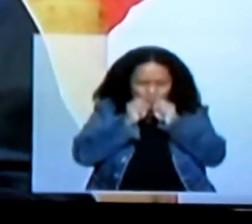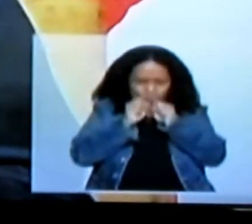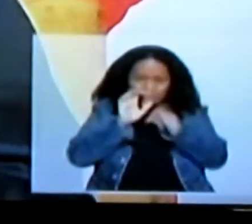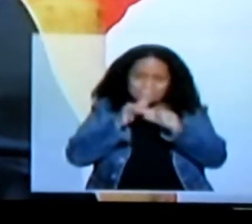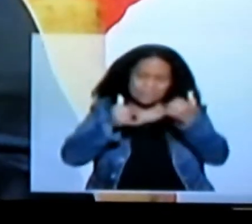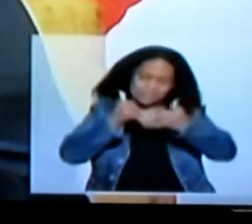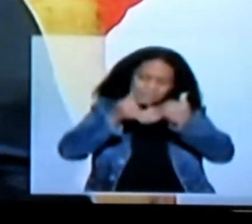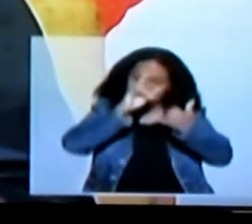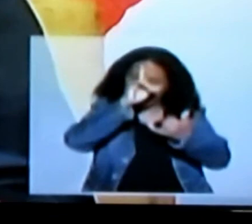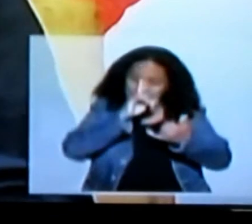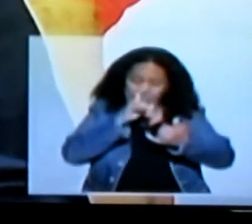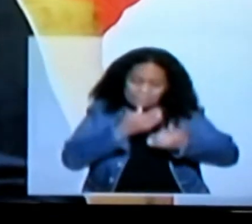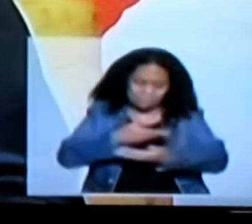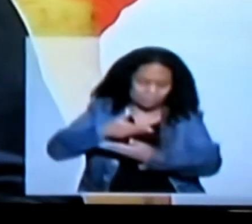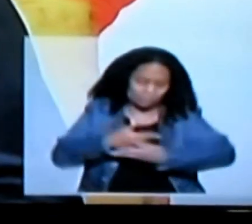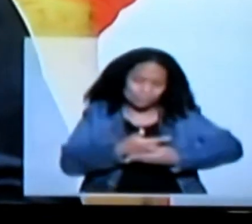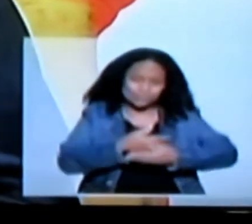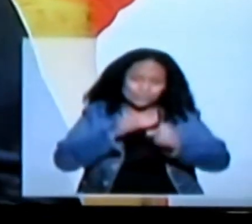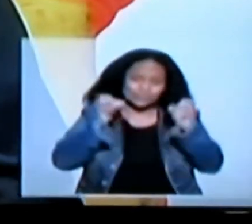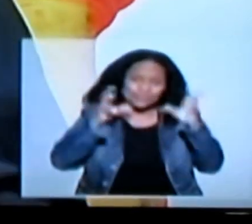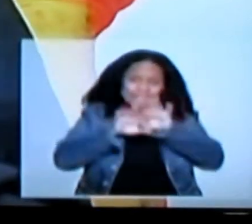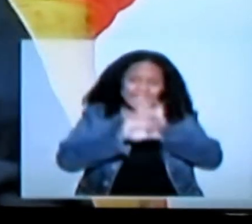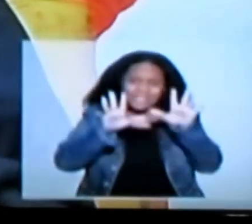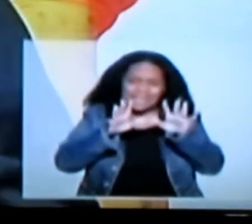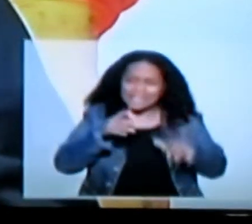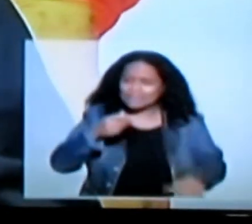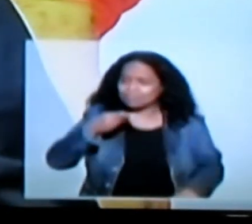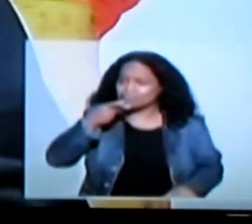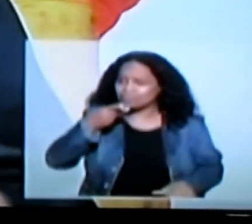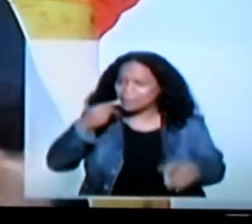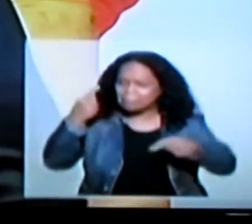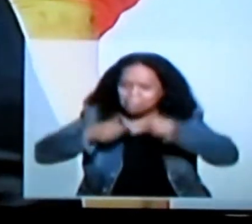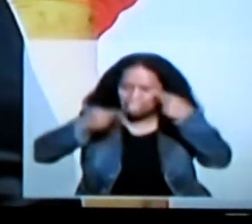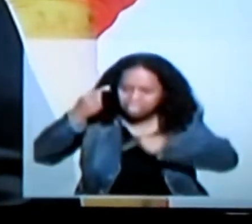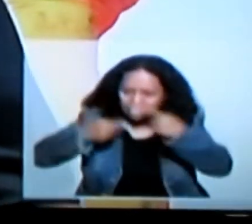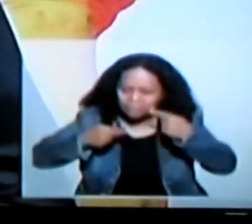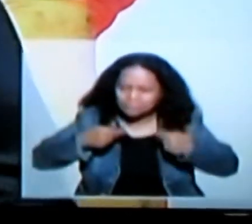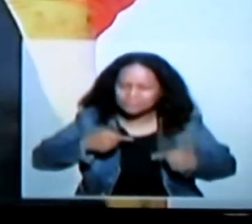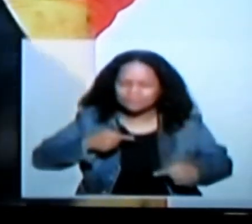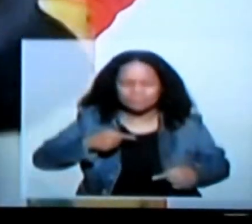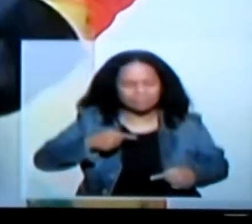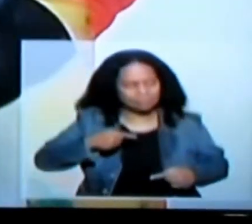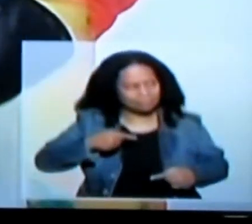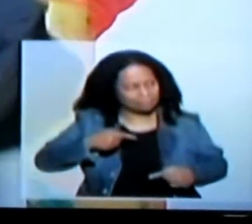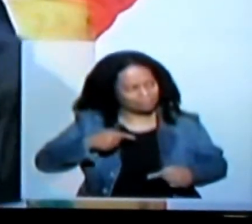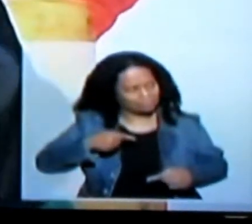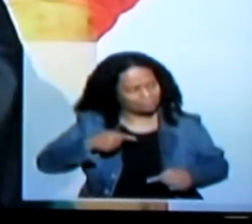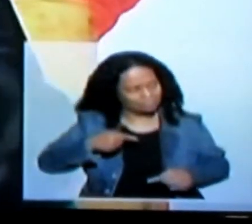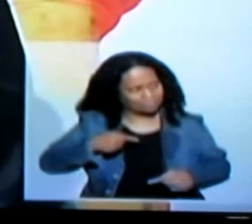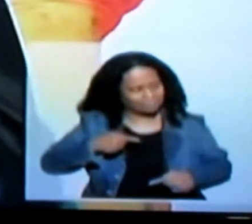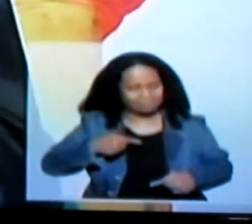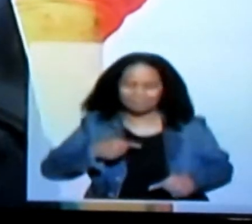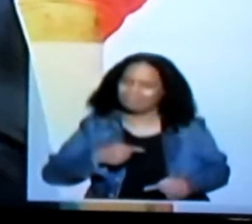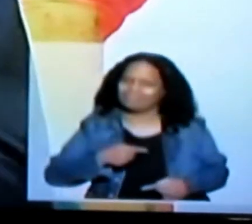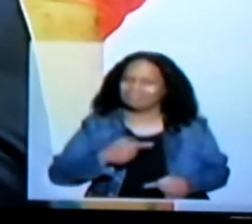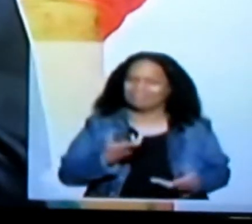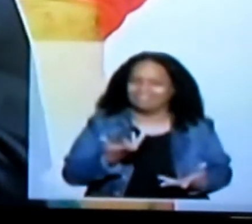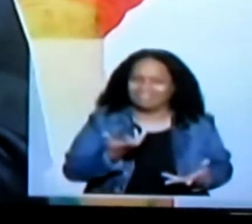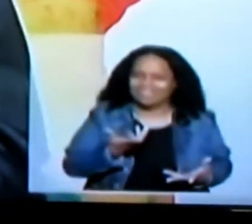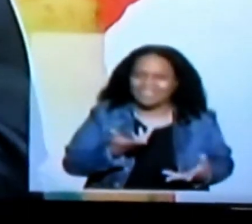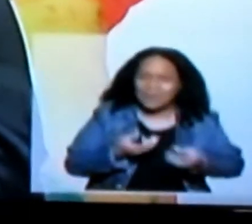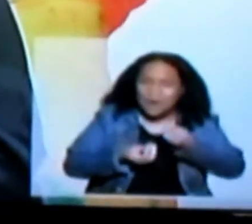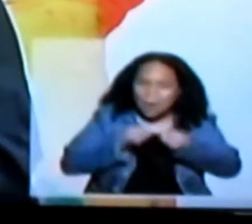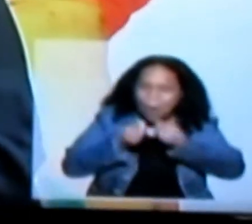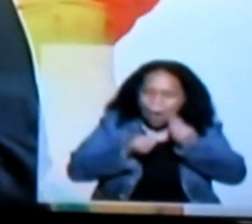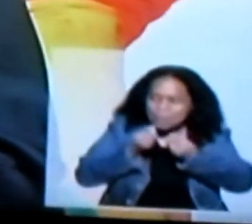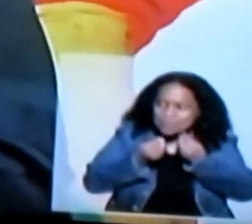toda rosinha. E aí eu fui falar alguma coisa com ele. Eu falei, palavrão, gente. Igual todo mundo fala. né? Então, assim, não todo mundo, mas eu costumo, às